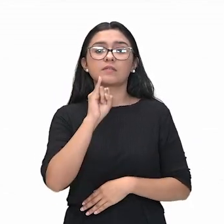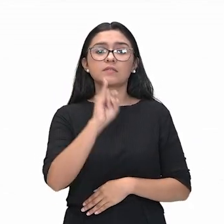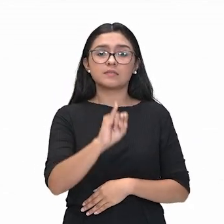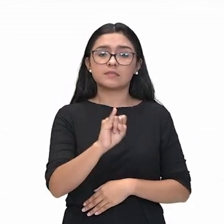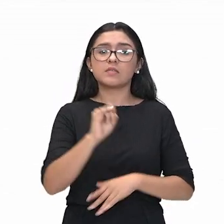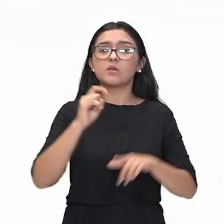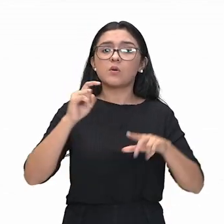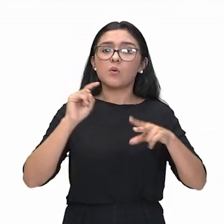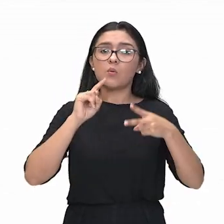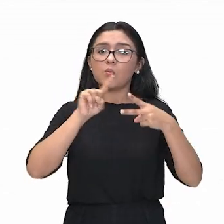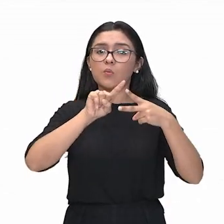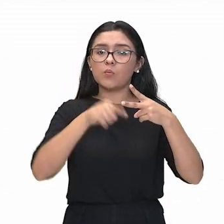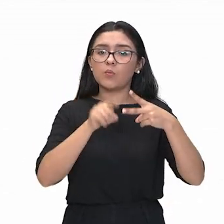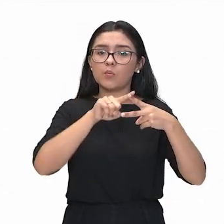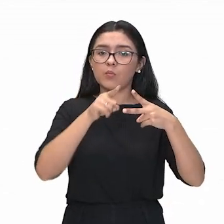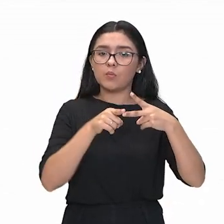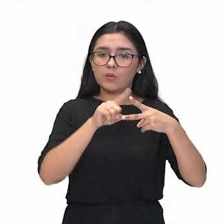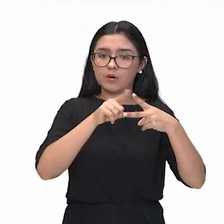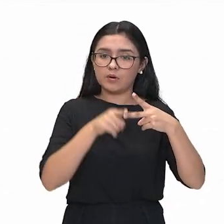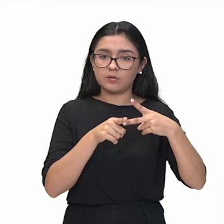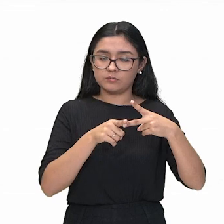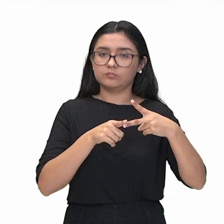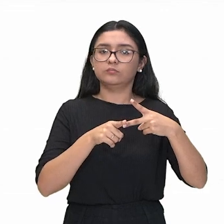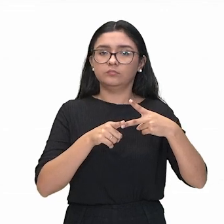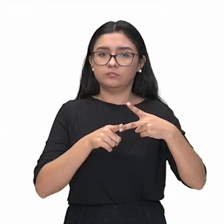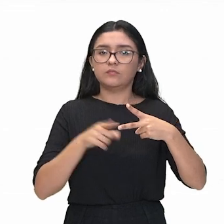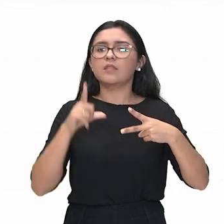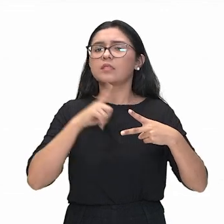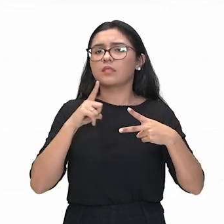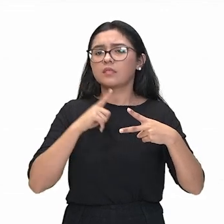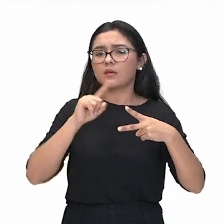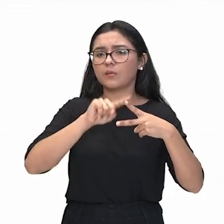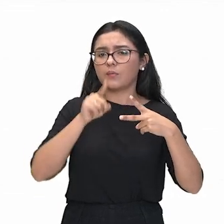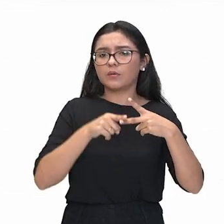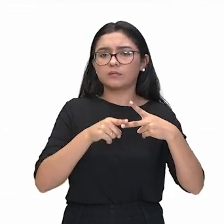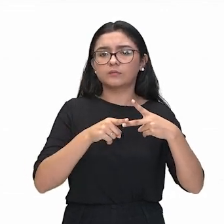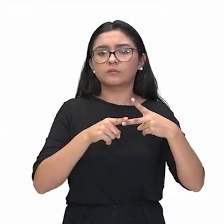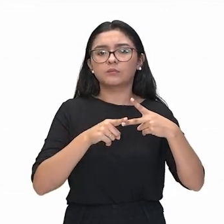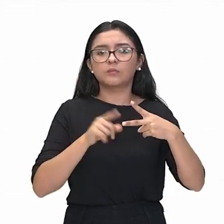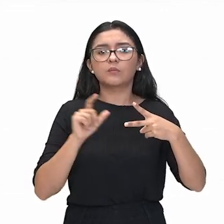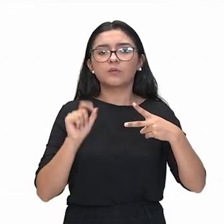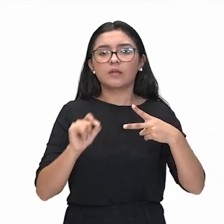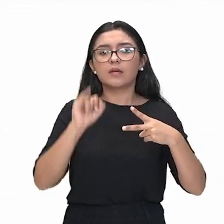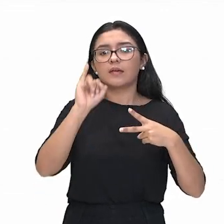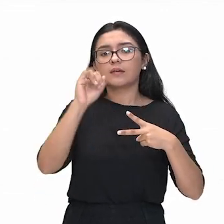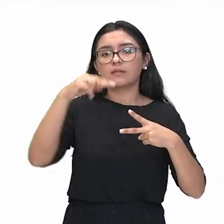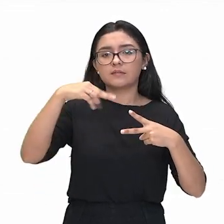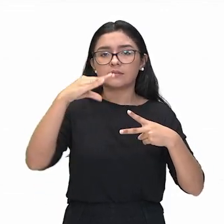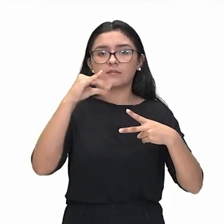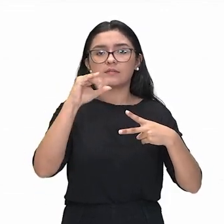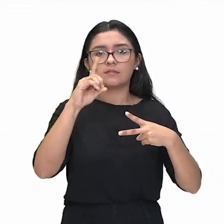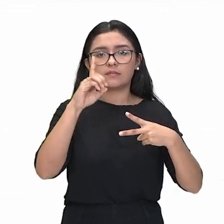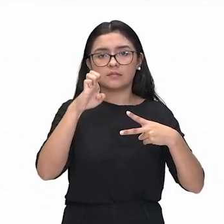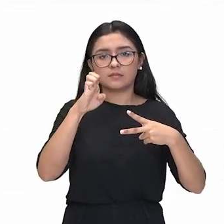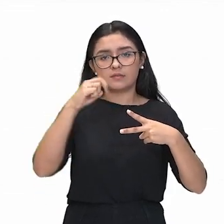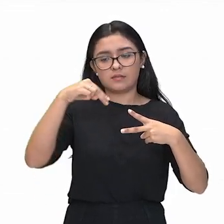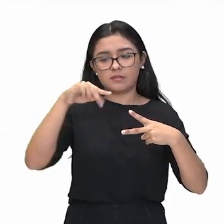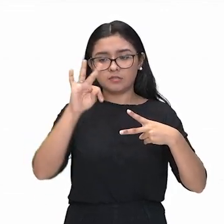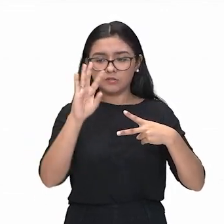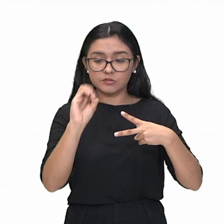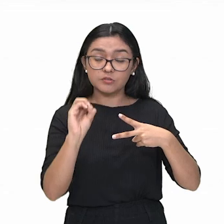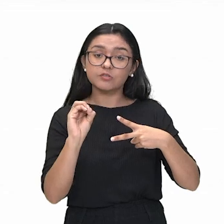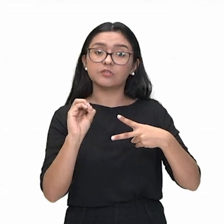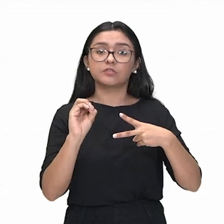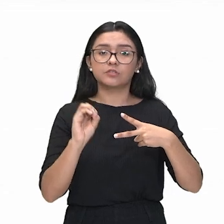entre o raio incidente e a reta normal, eu vou ter o ângulo incidente. Agora, se eu medir o ângulo